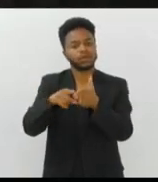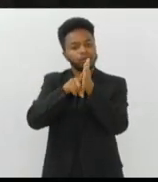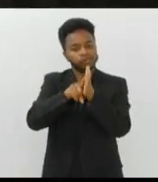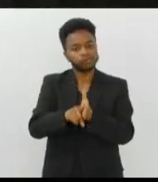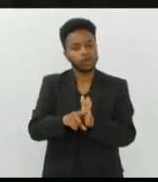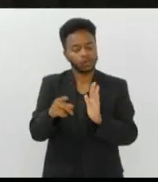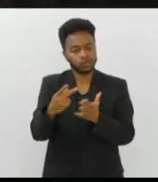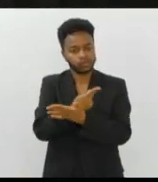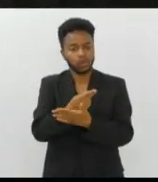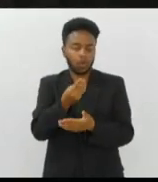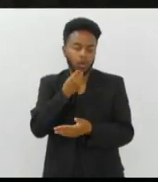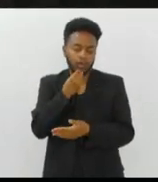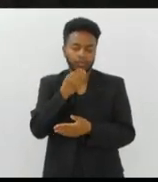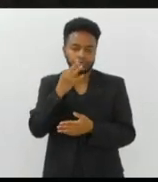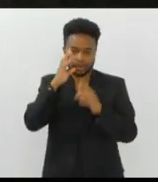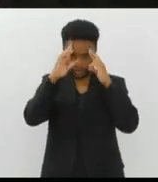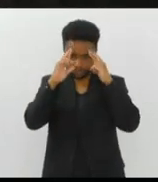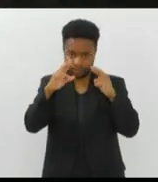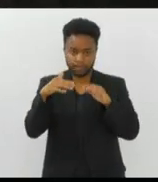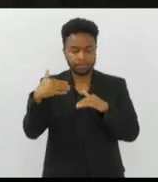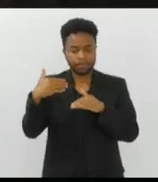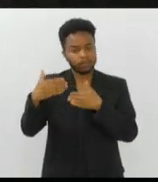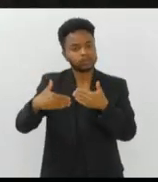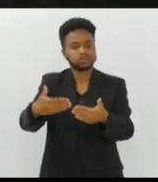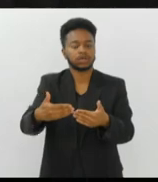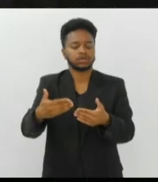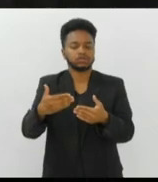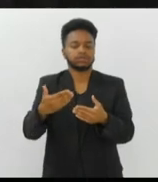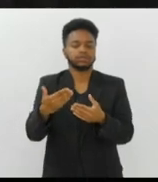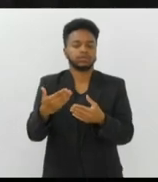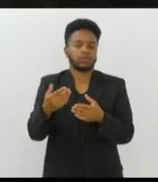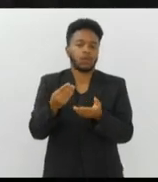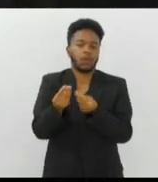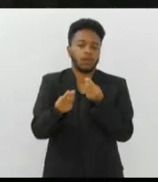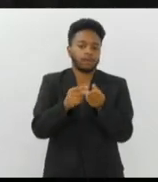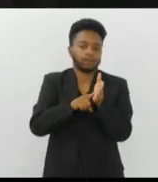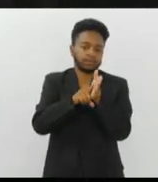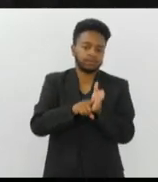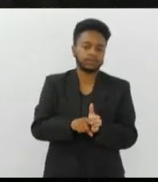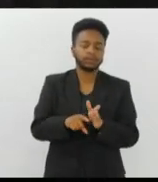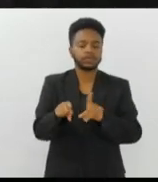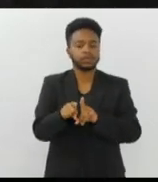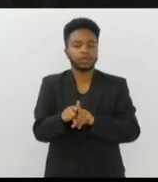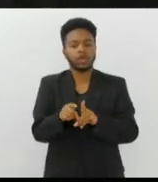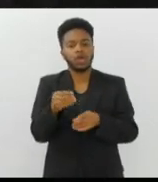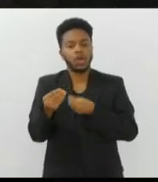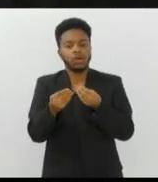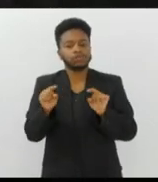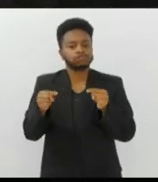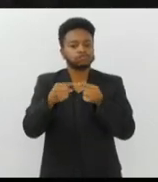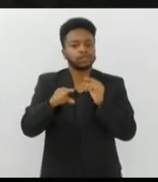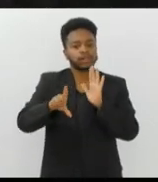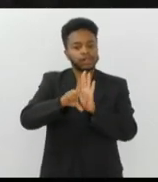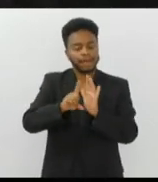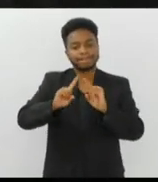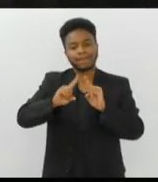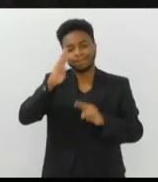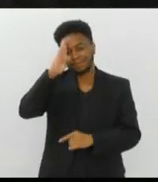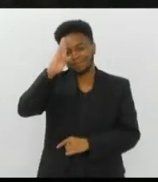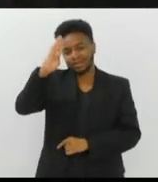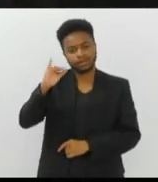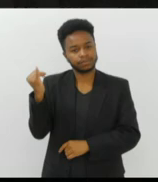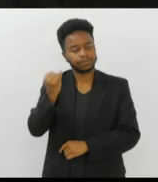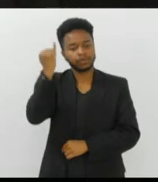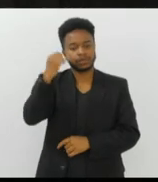todo o processo investigativo, todo o devido processo legal, mas é